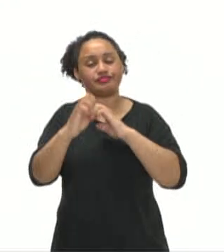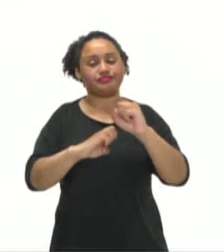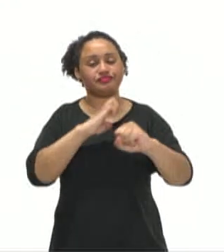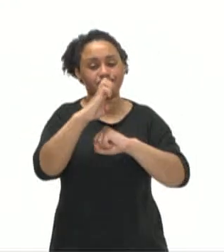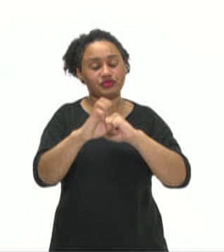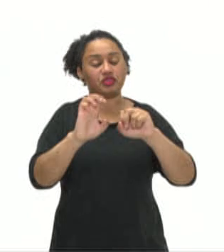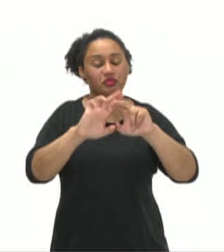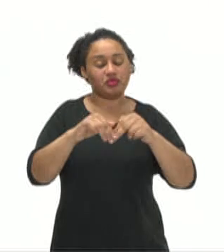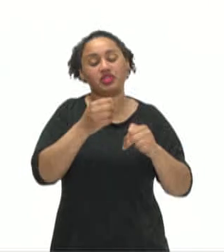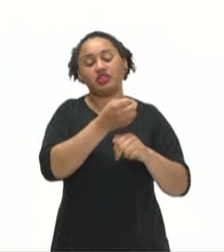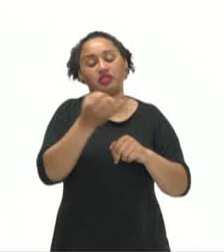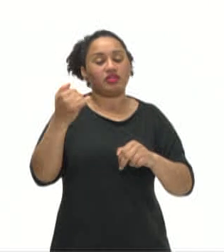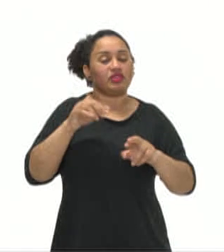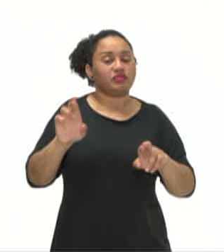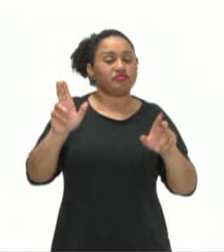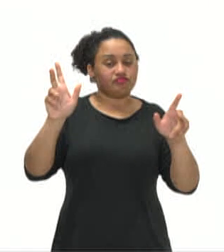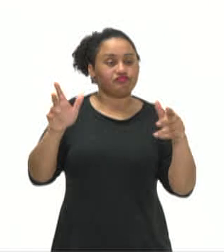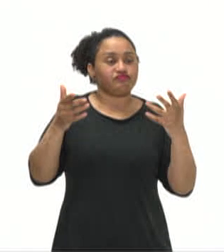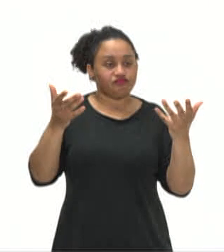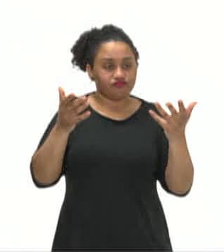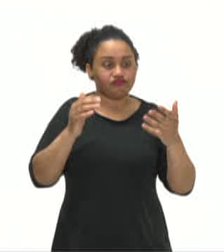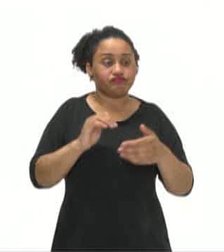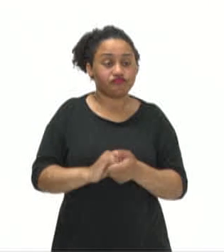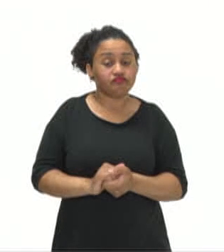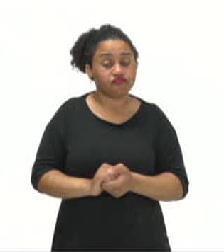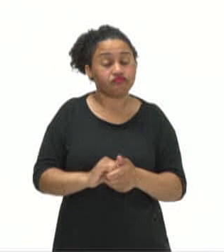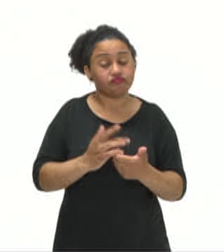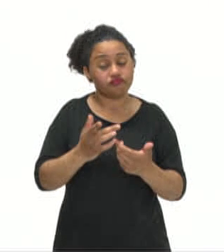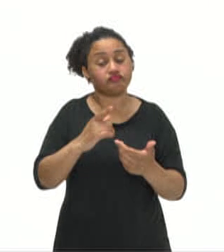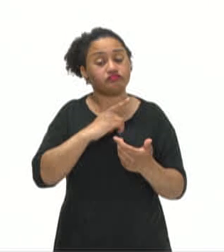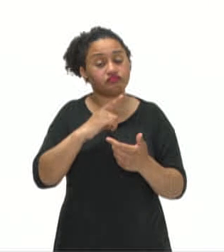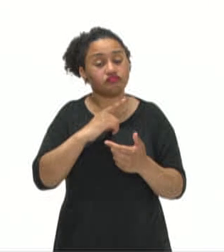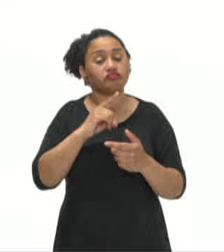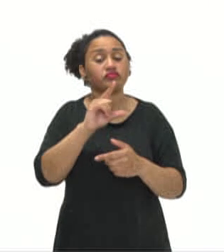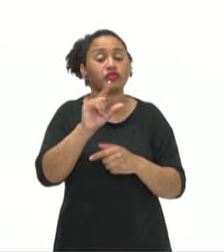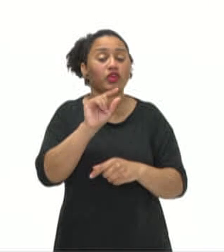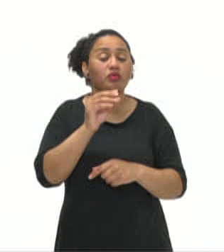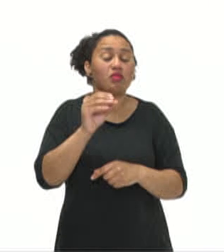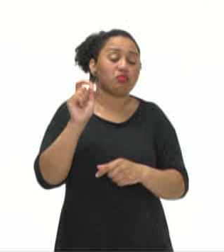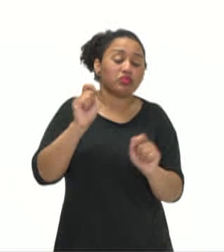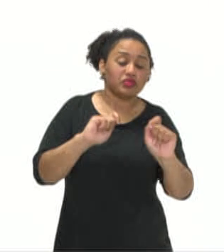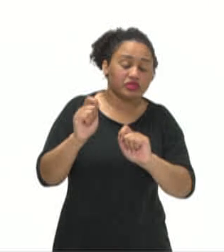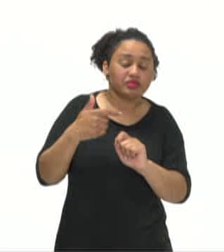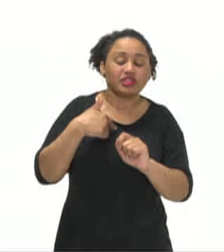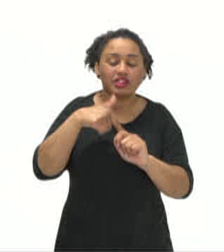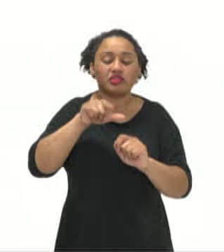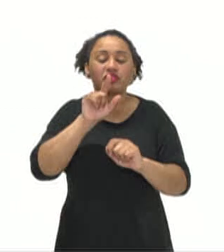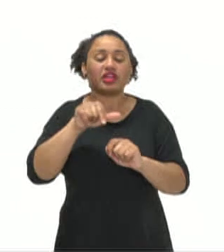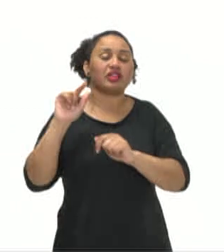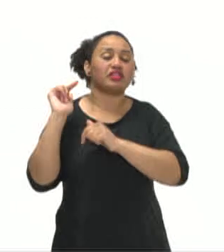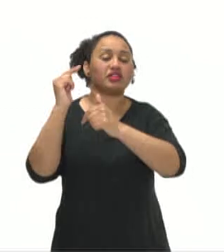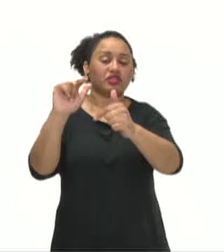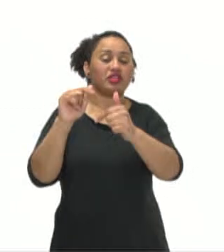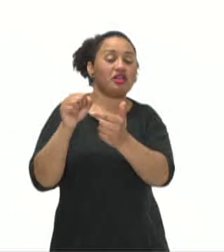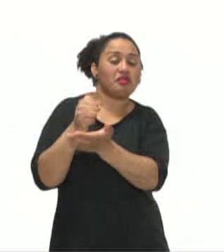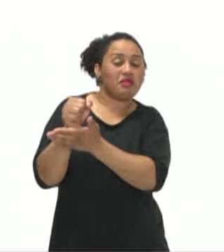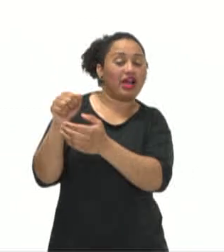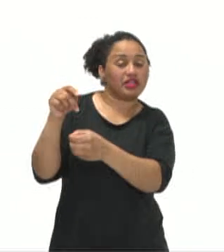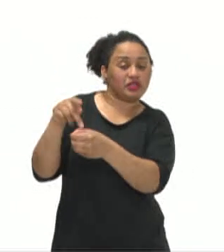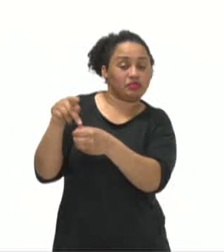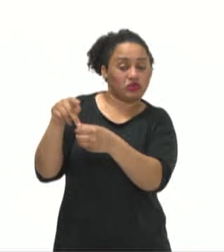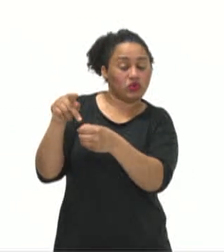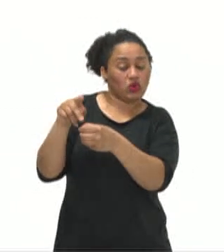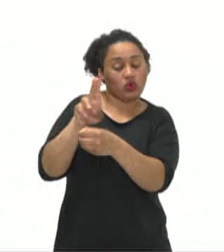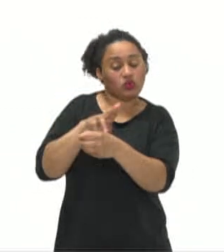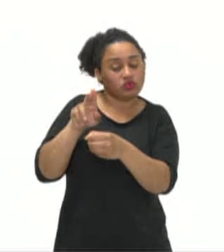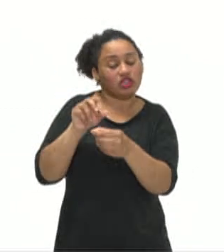elétrica diferenciada. Eles constituem uma alternativa aos solventes tradicionais, derivados do petróleo, utilizados na